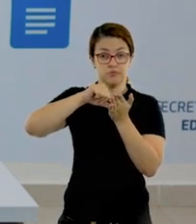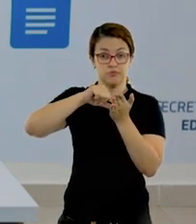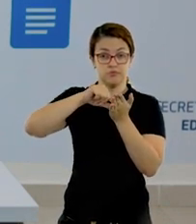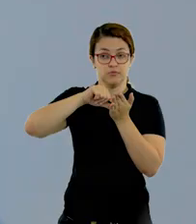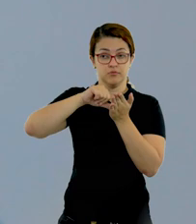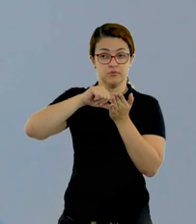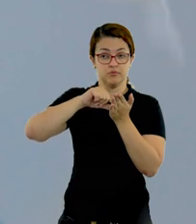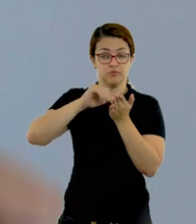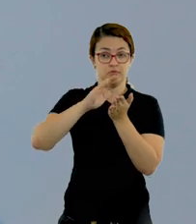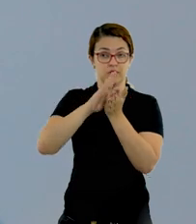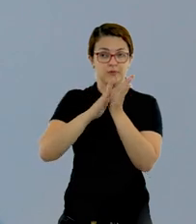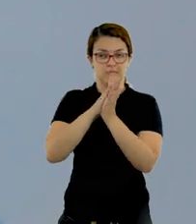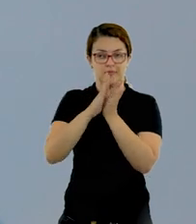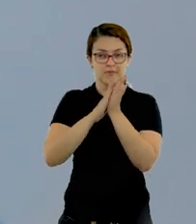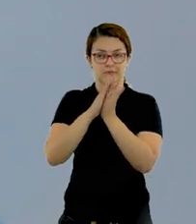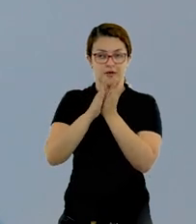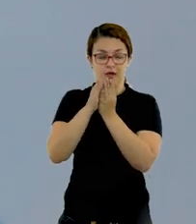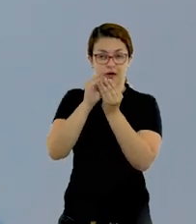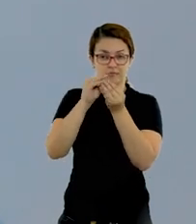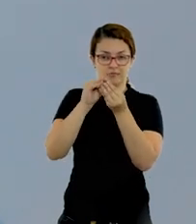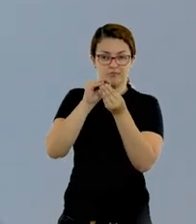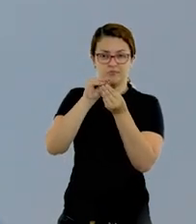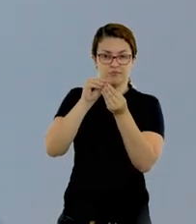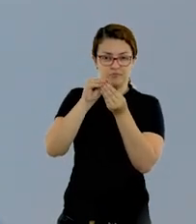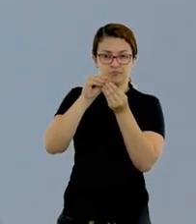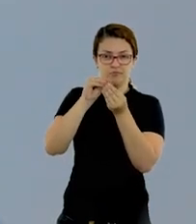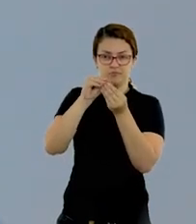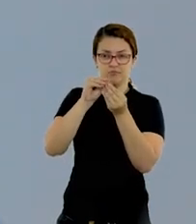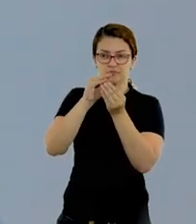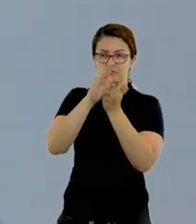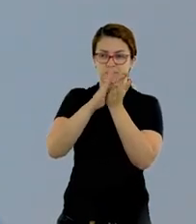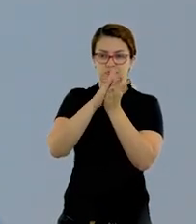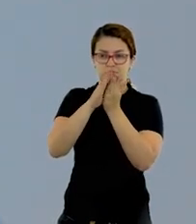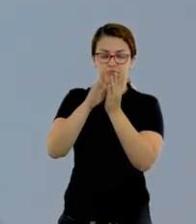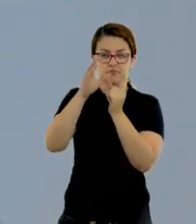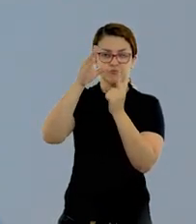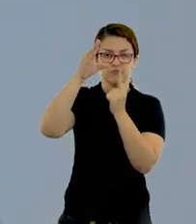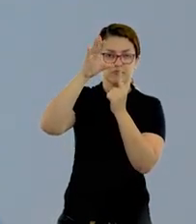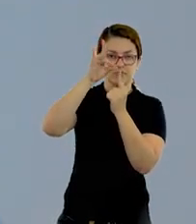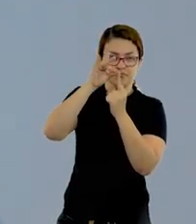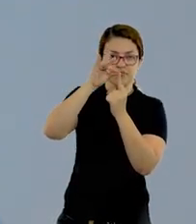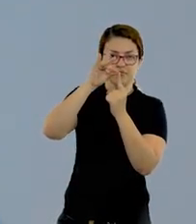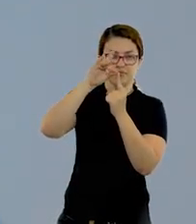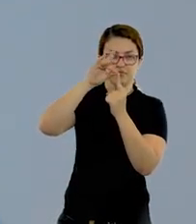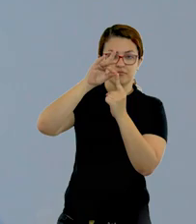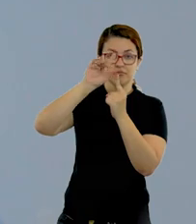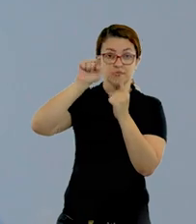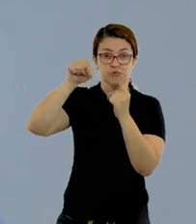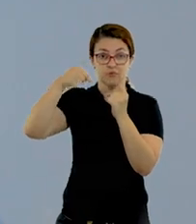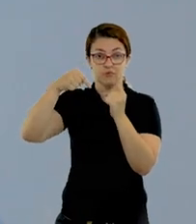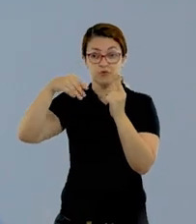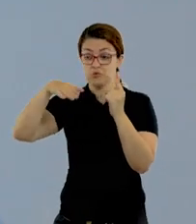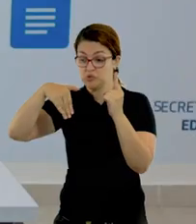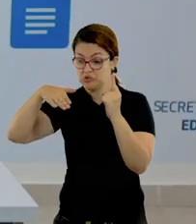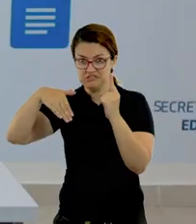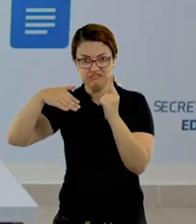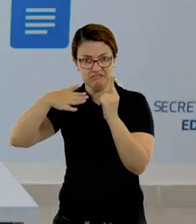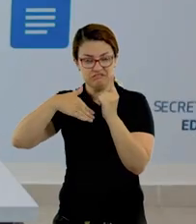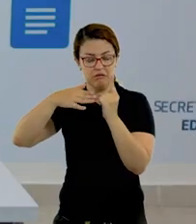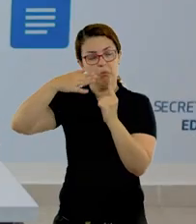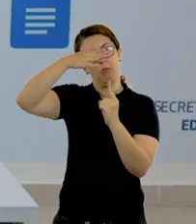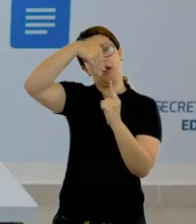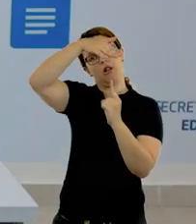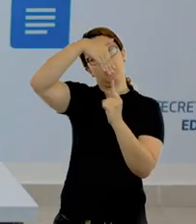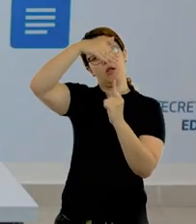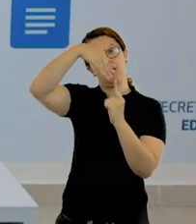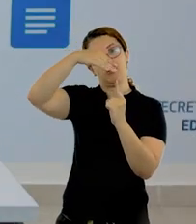pedaço e amassa. Você amassa ela, gruda na ponta e com tinta guache você pinta da